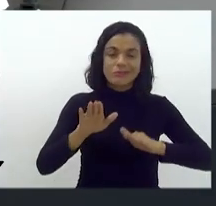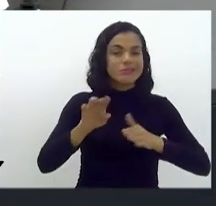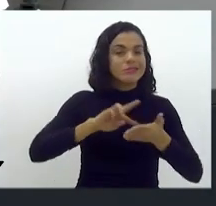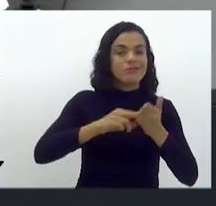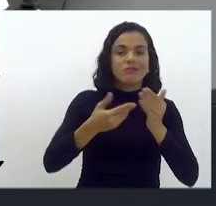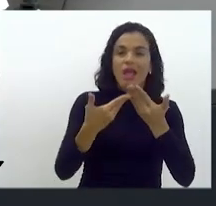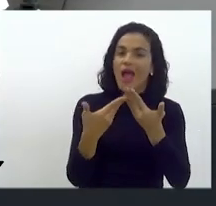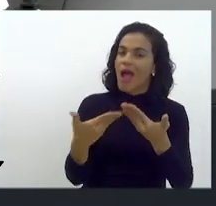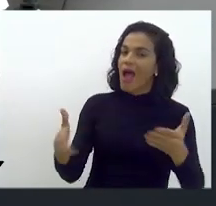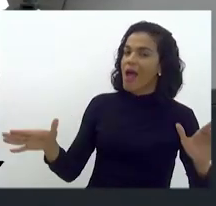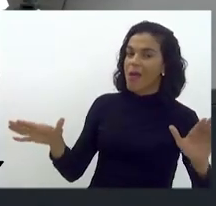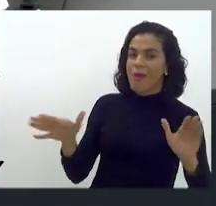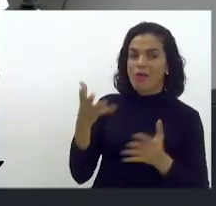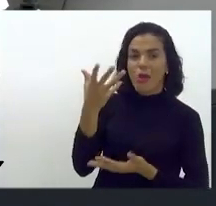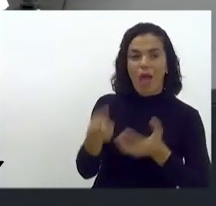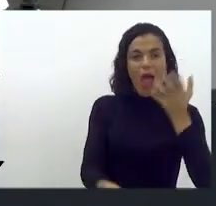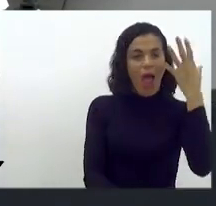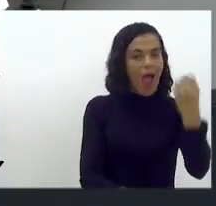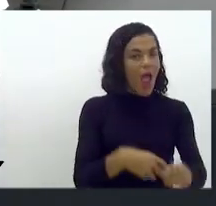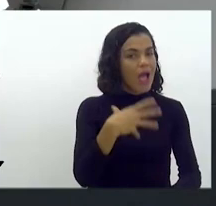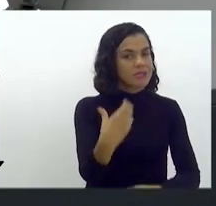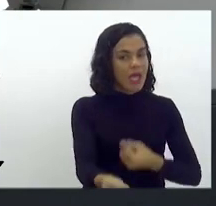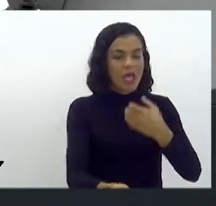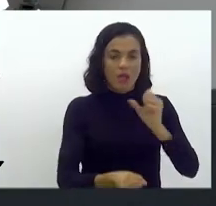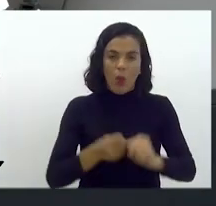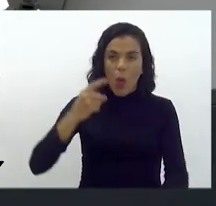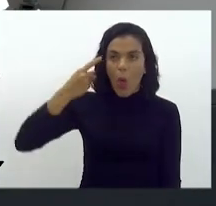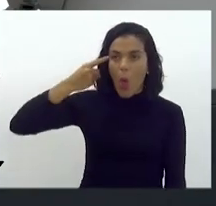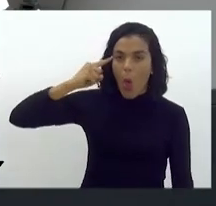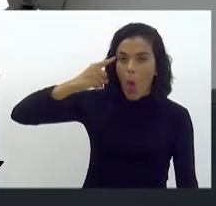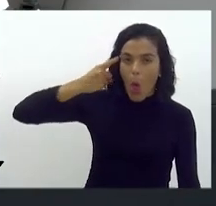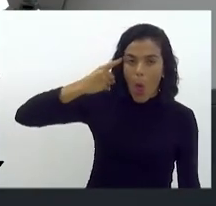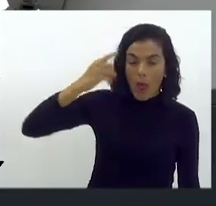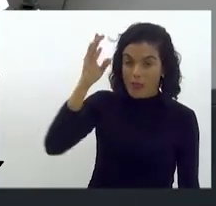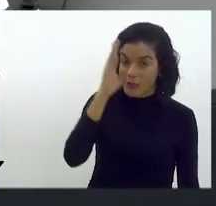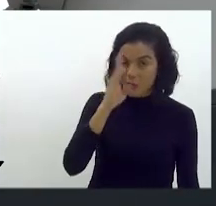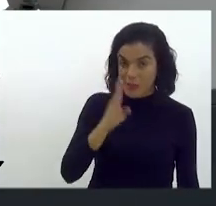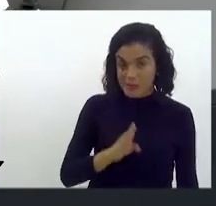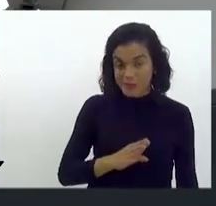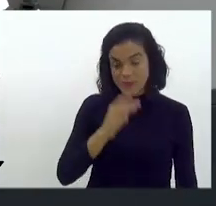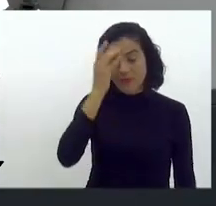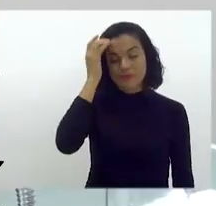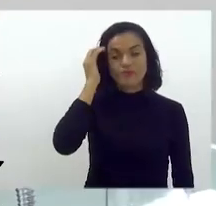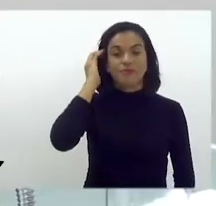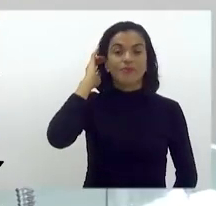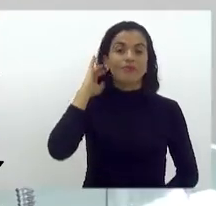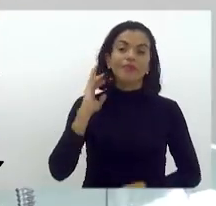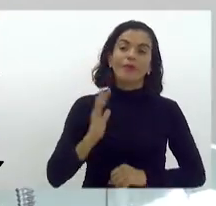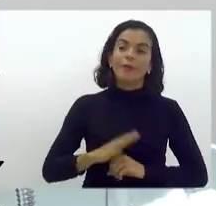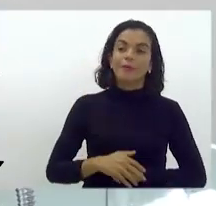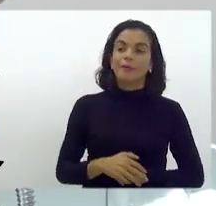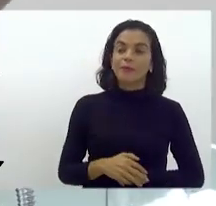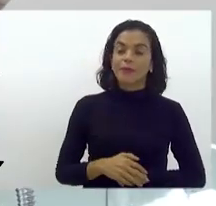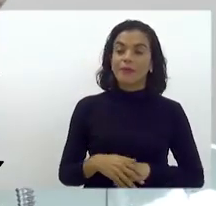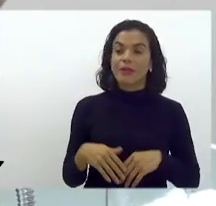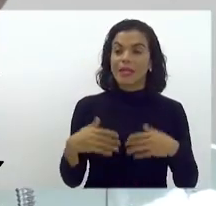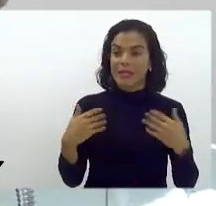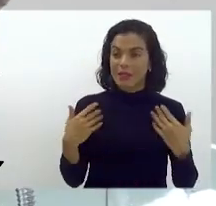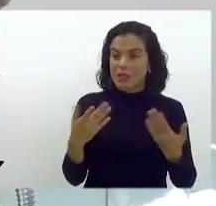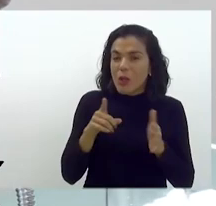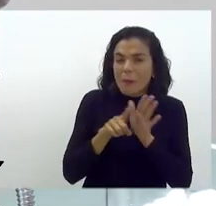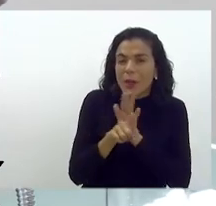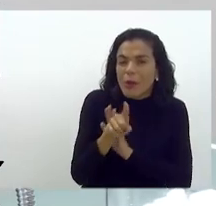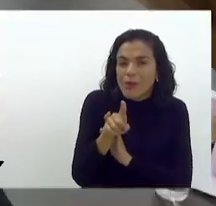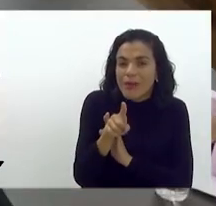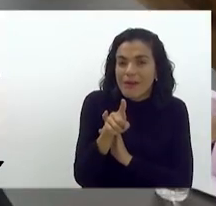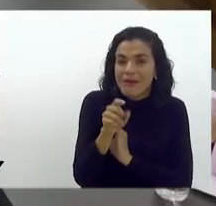a todo tipo de alucinado e Maluco do Brasil inteiro eu acho que o que tá sendo colocado já vou passar uma pergunta